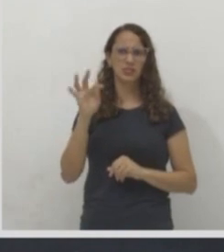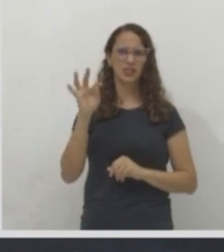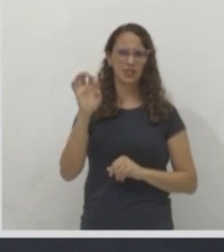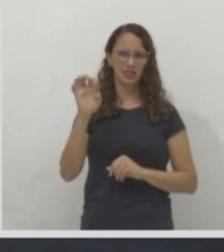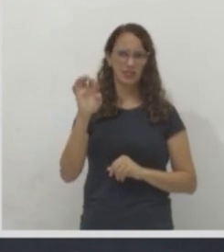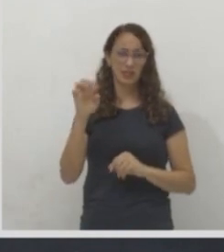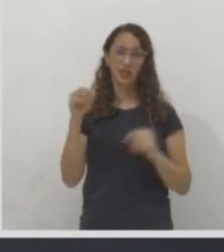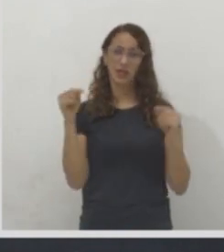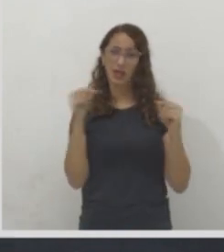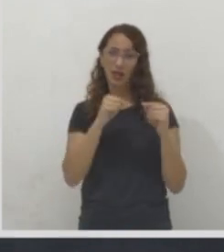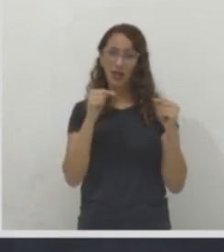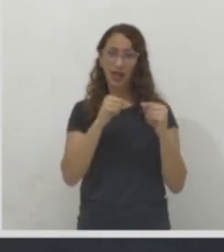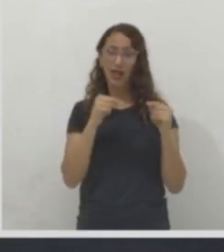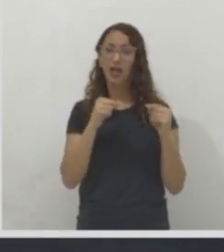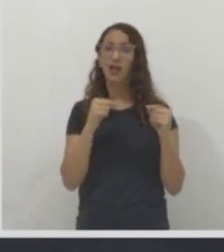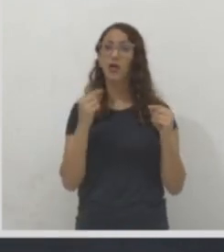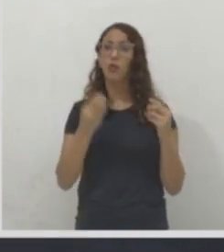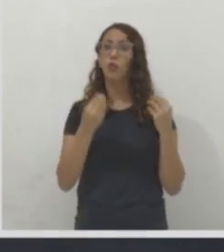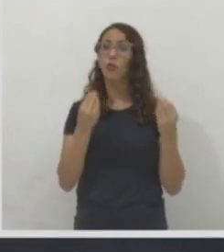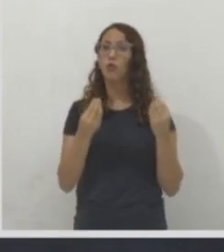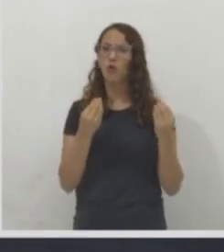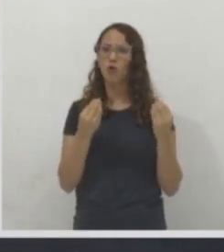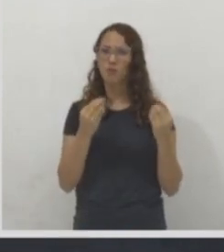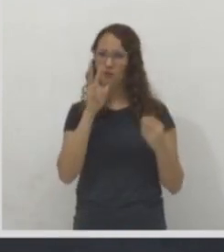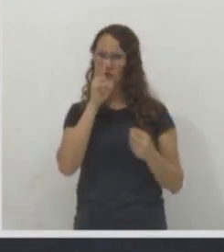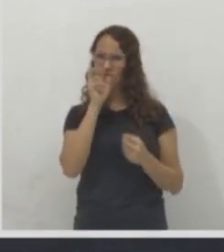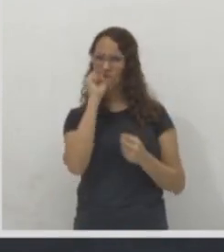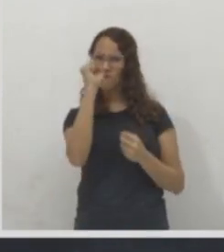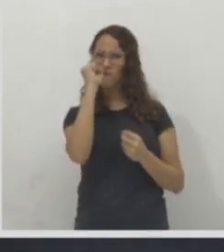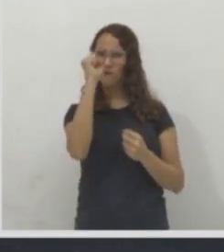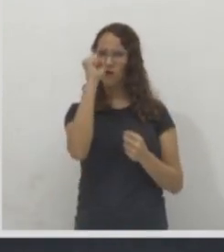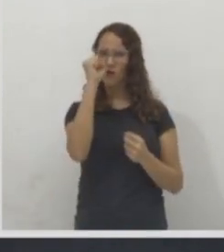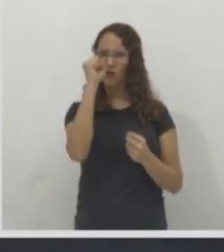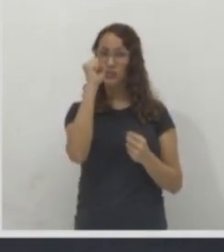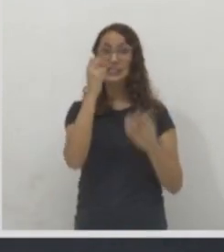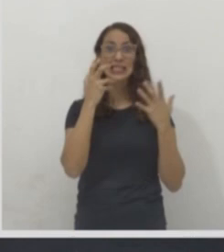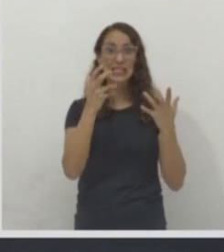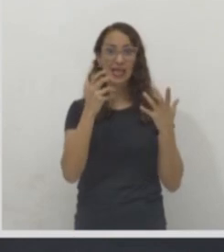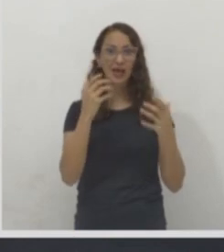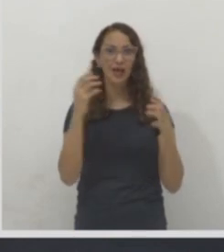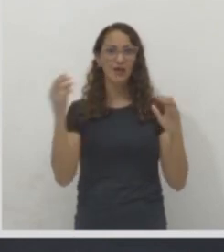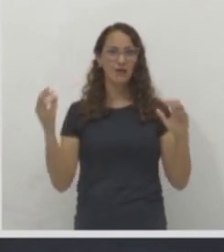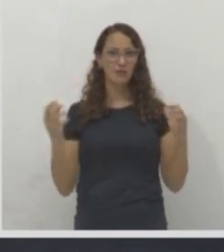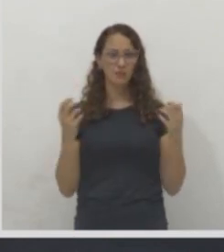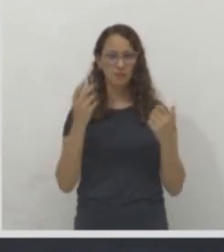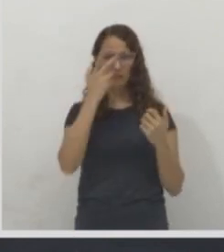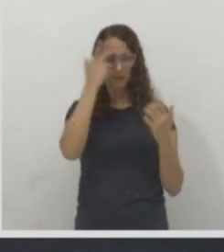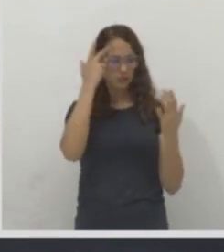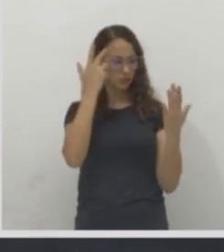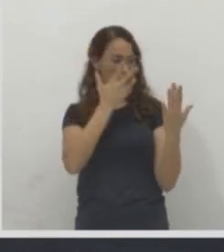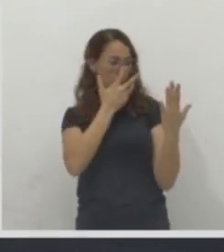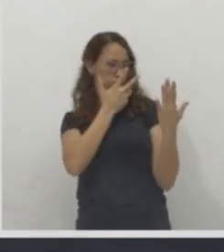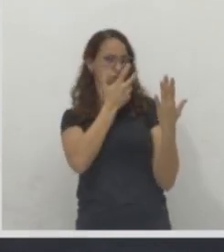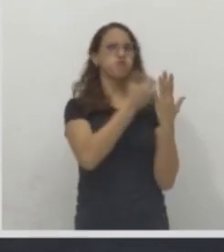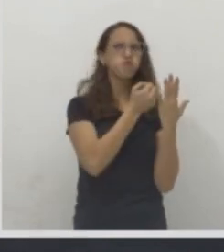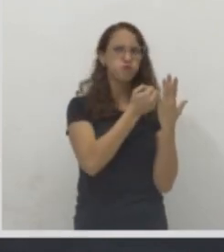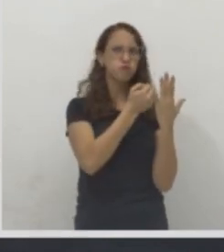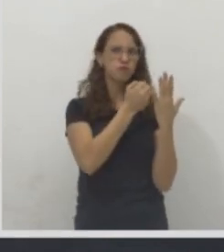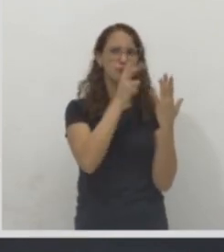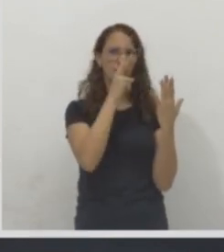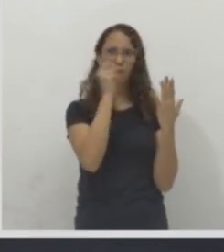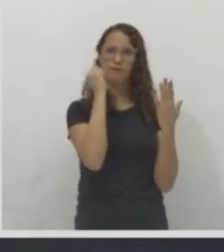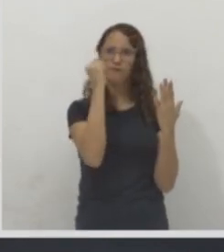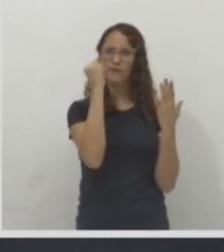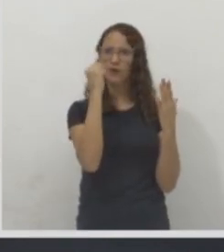mais apelativo. Um teor para causar mais impacto e chamar